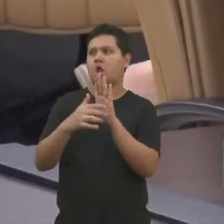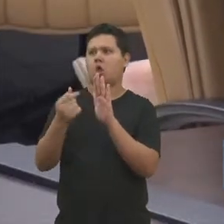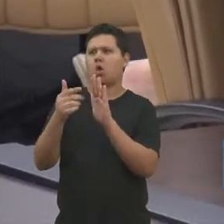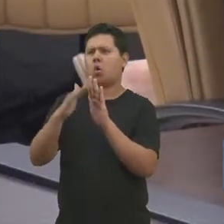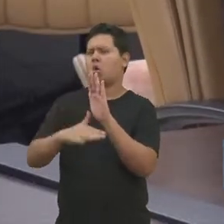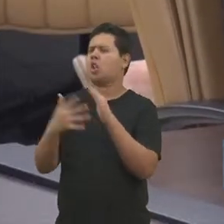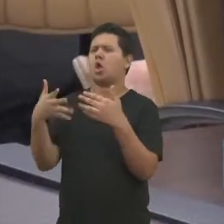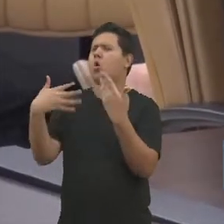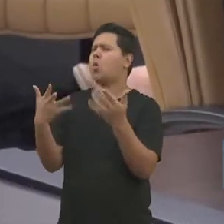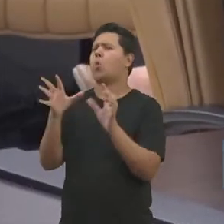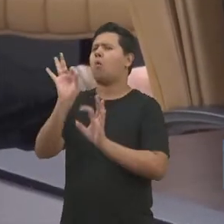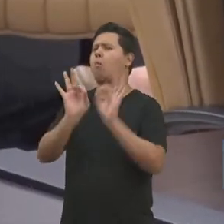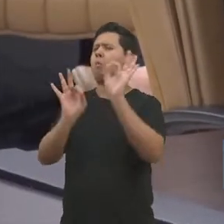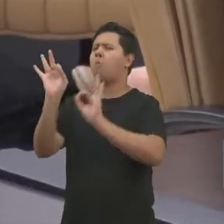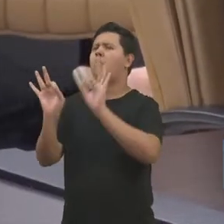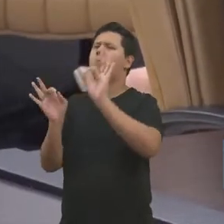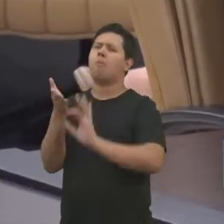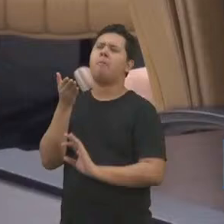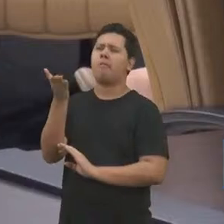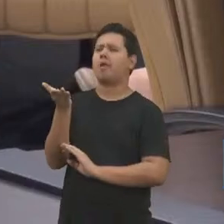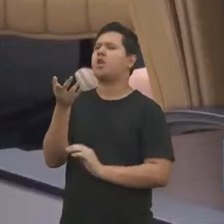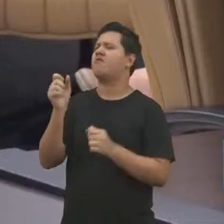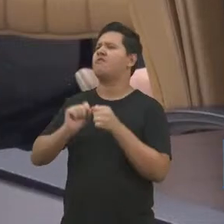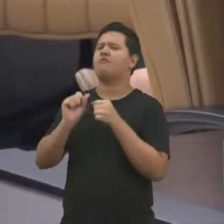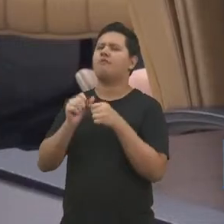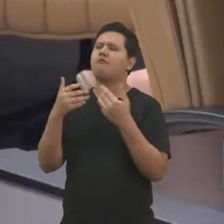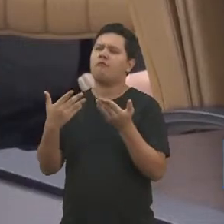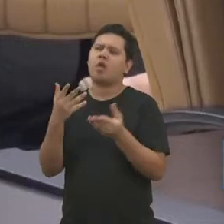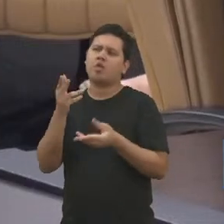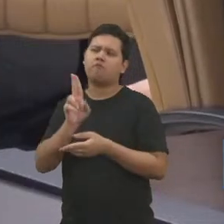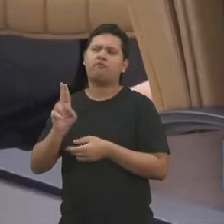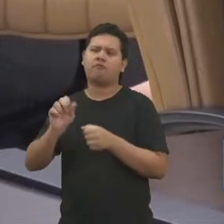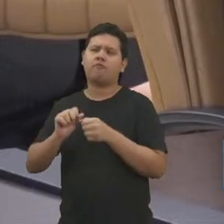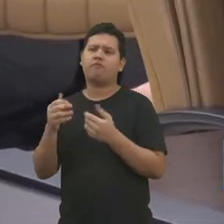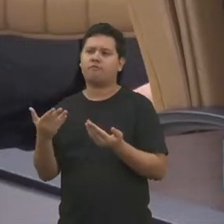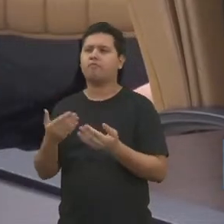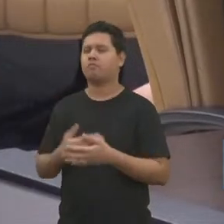algum plano? Isso está sendo feito? Isso vai ser feito em algum momento?